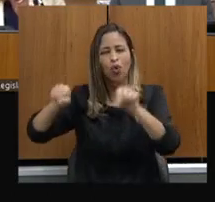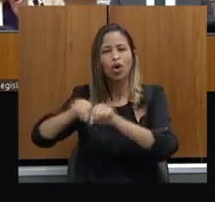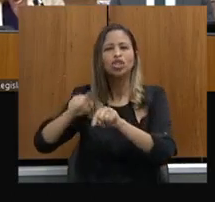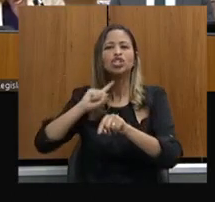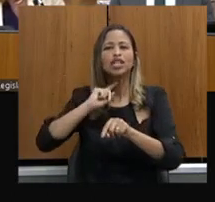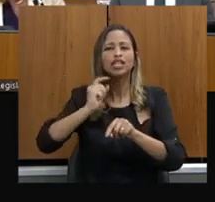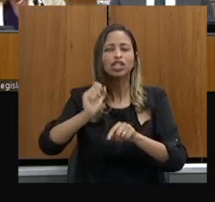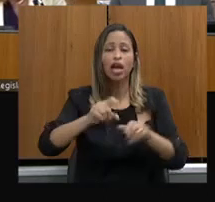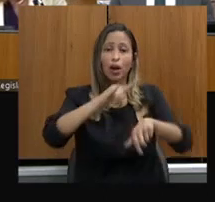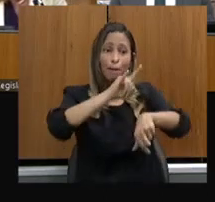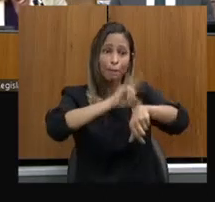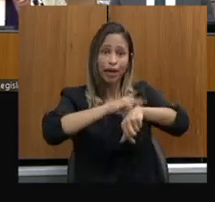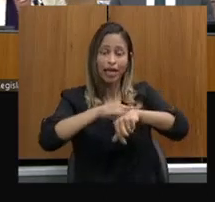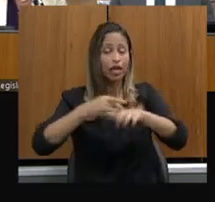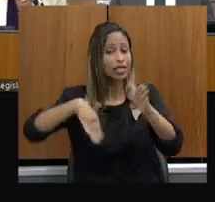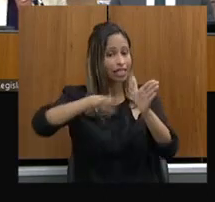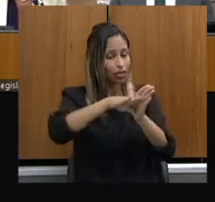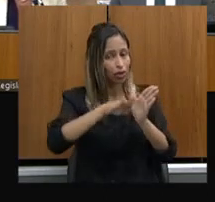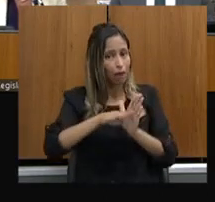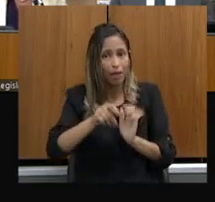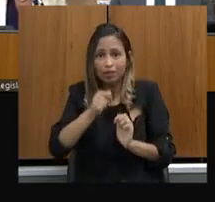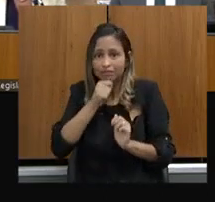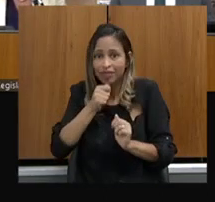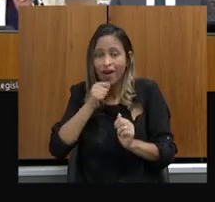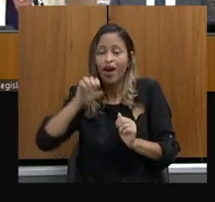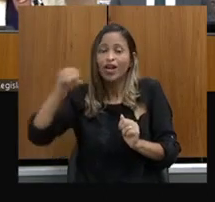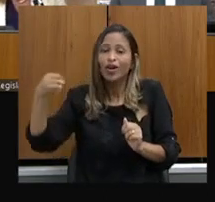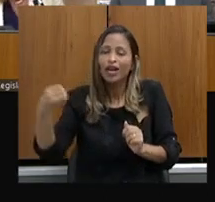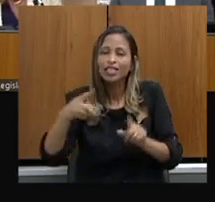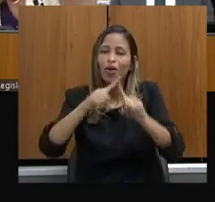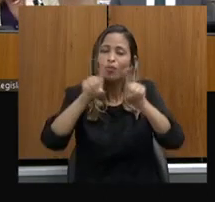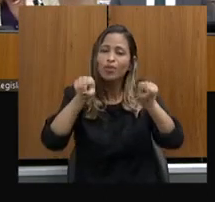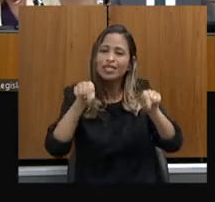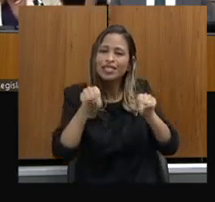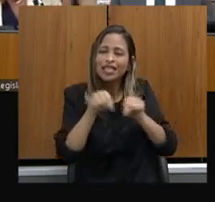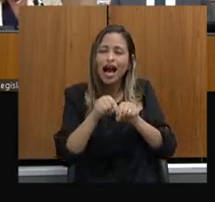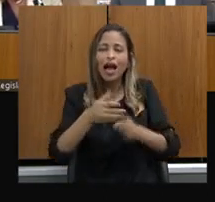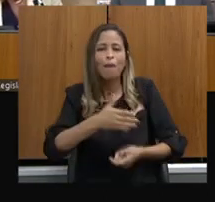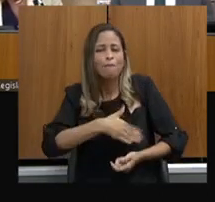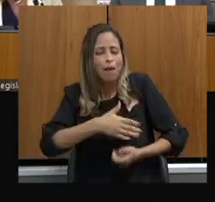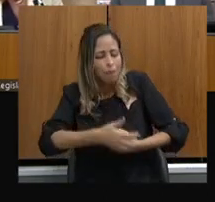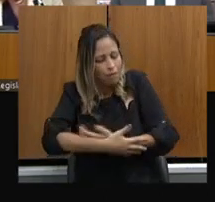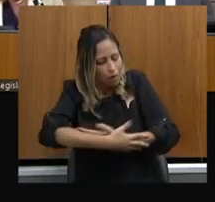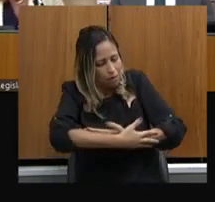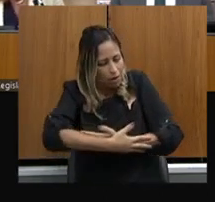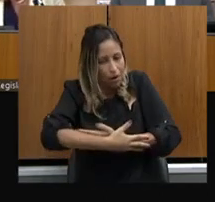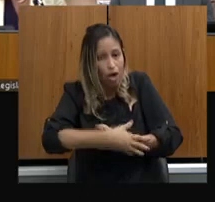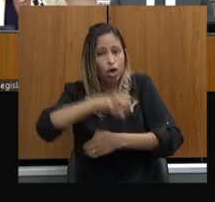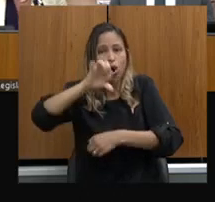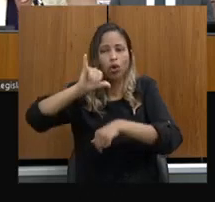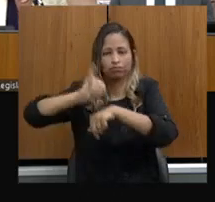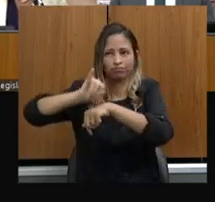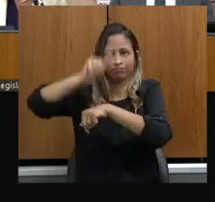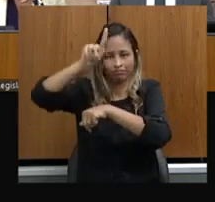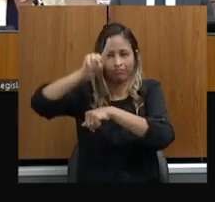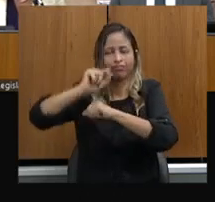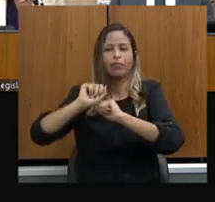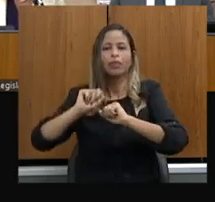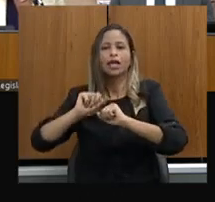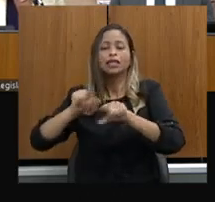públicos que ainda não haviam no estacionamento inauguração de uma sala de amamentação nono andar do prédios Gerais